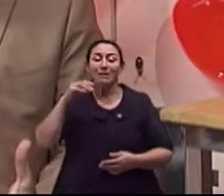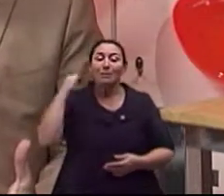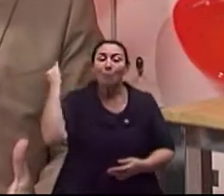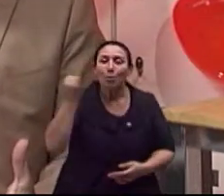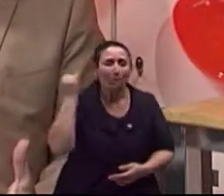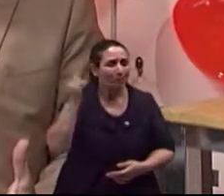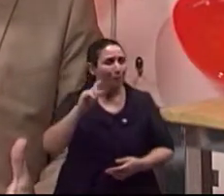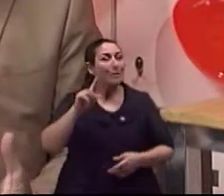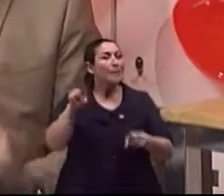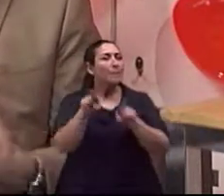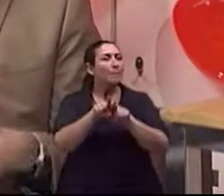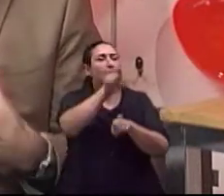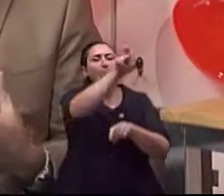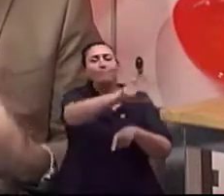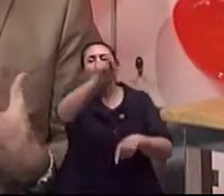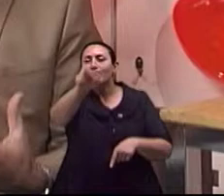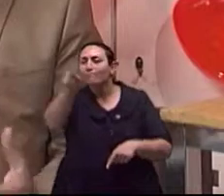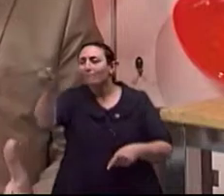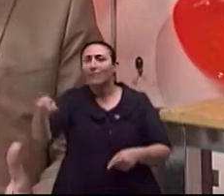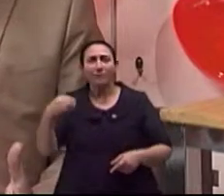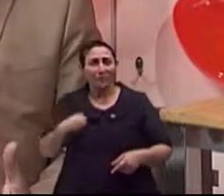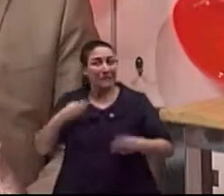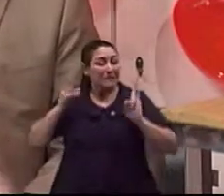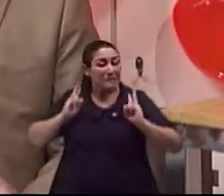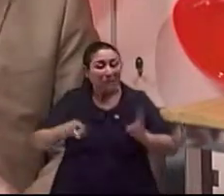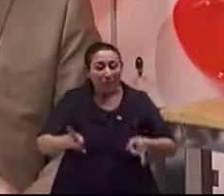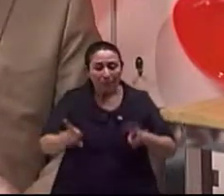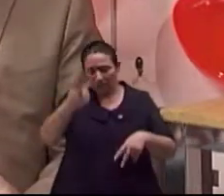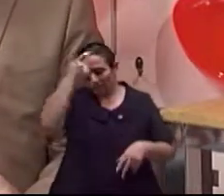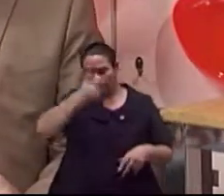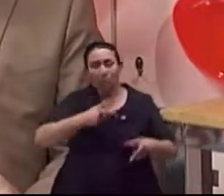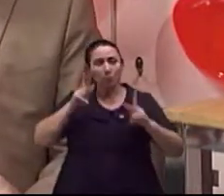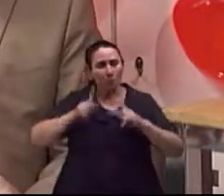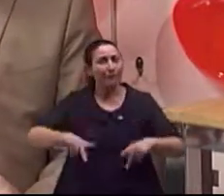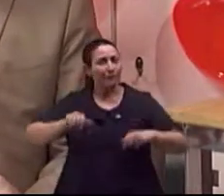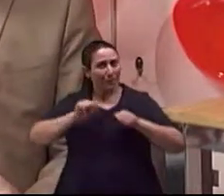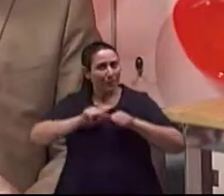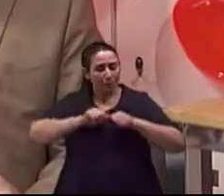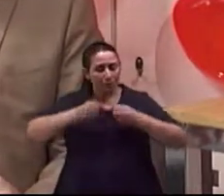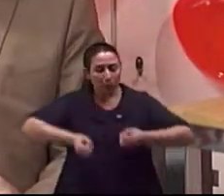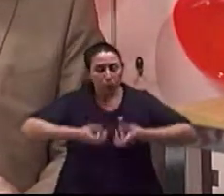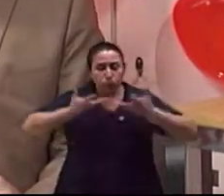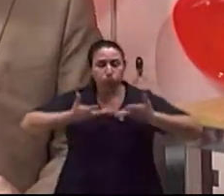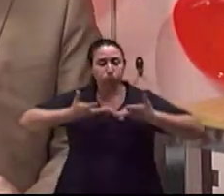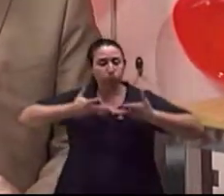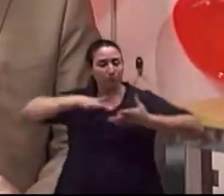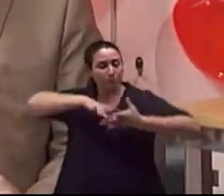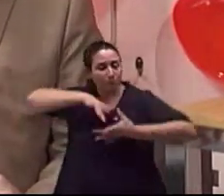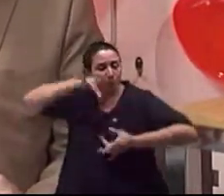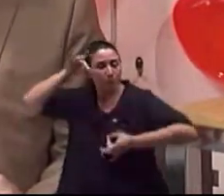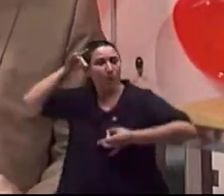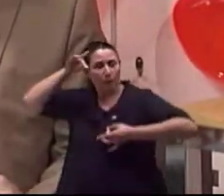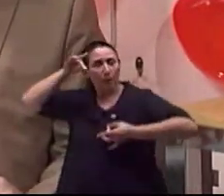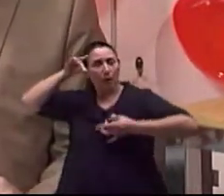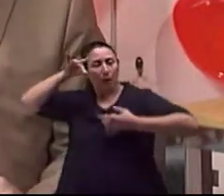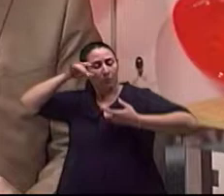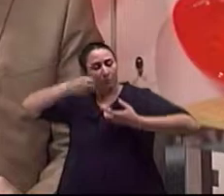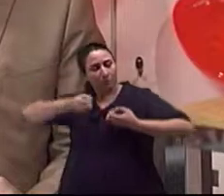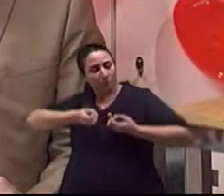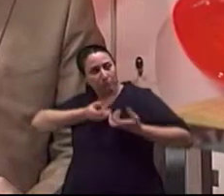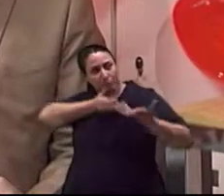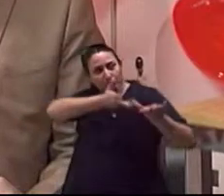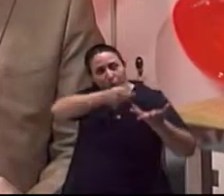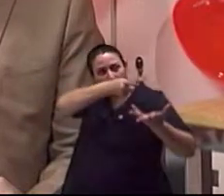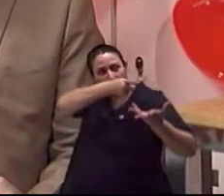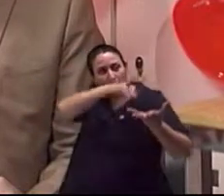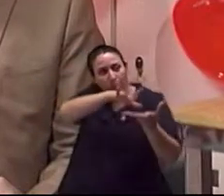a vida de outras pessoas e tudo aquilo que ela fizer de alguma maneira vai produzir um efeito em todas as pessoas que cercam